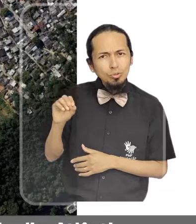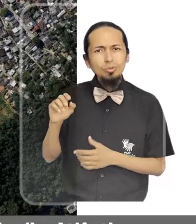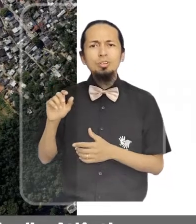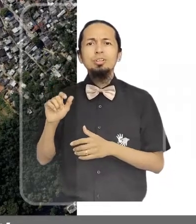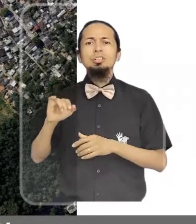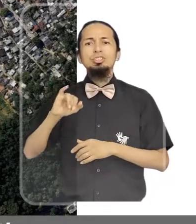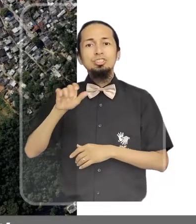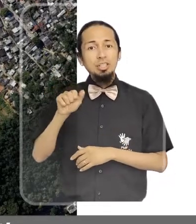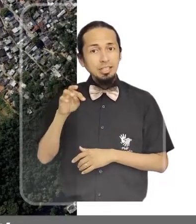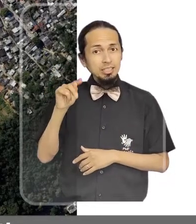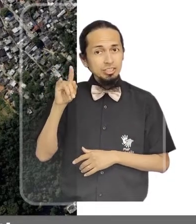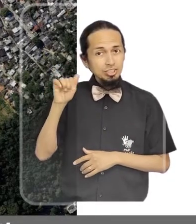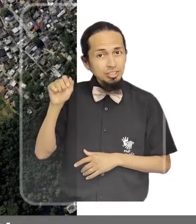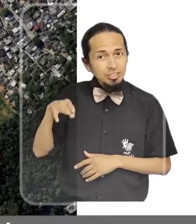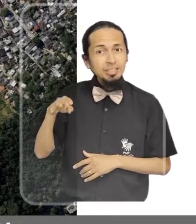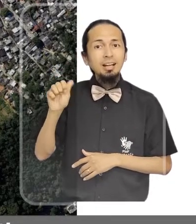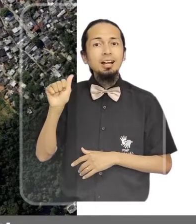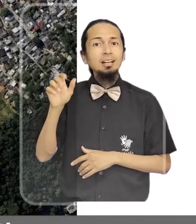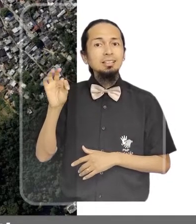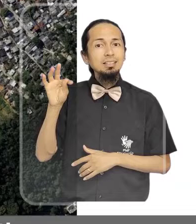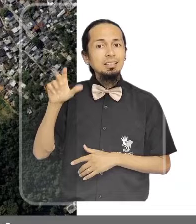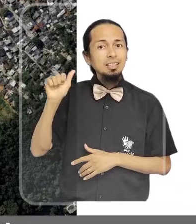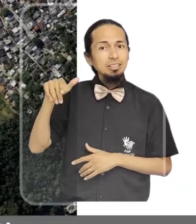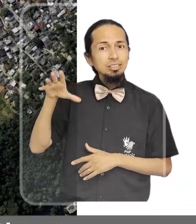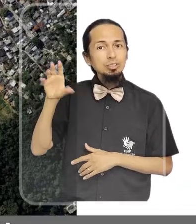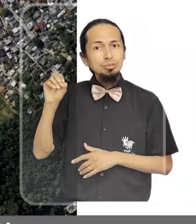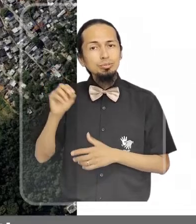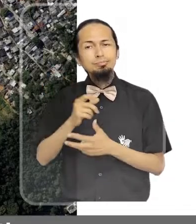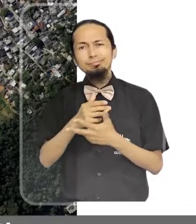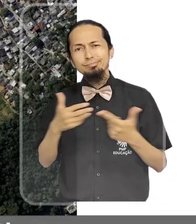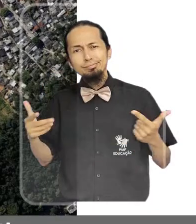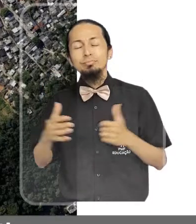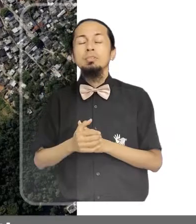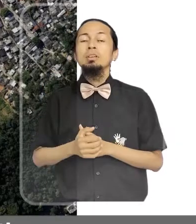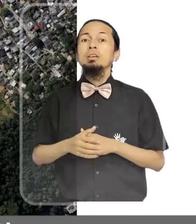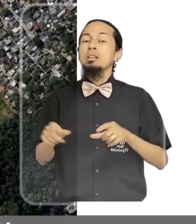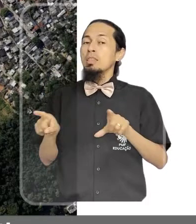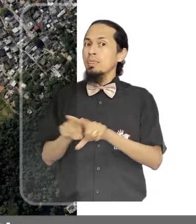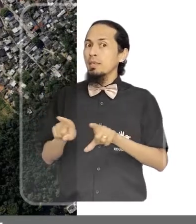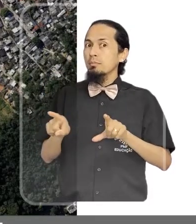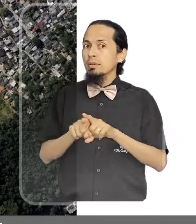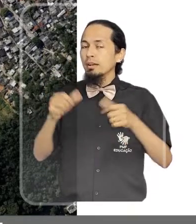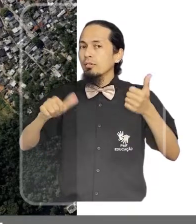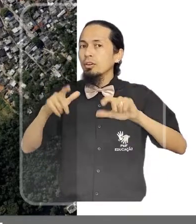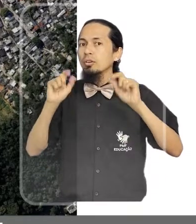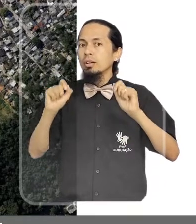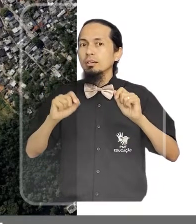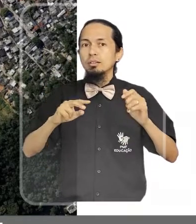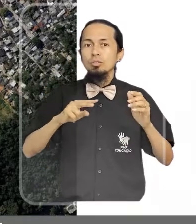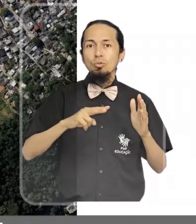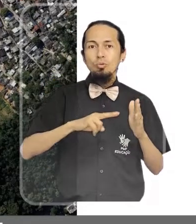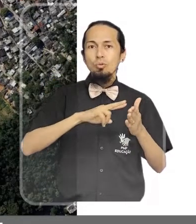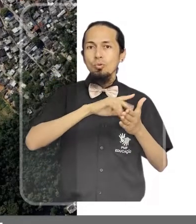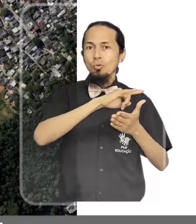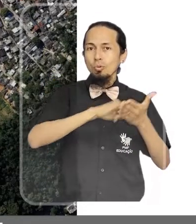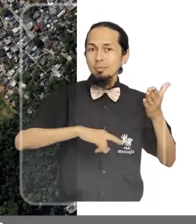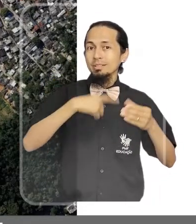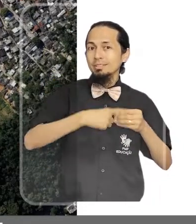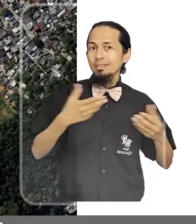Atlântico. Avaliou-se também como o plano diretor atual tem sido pouco efetivo e como suas